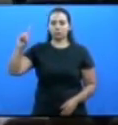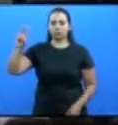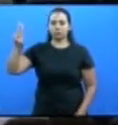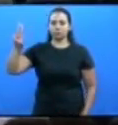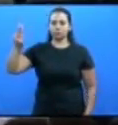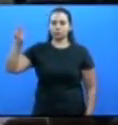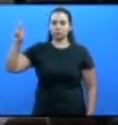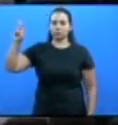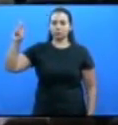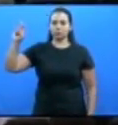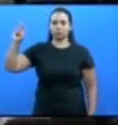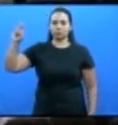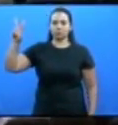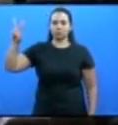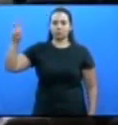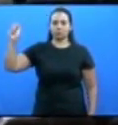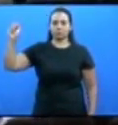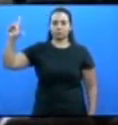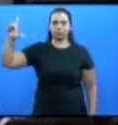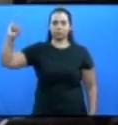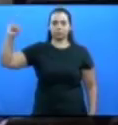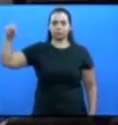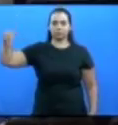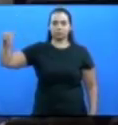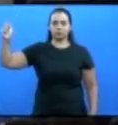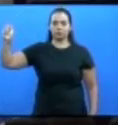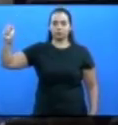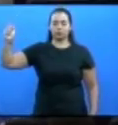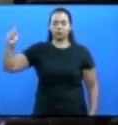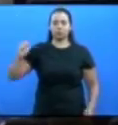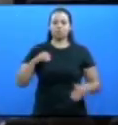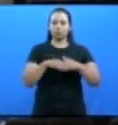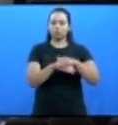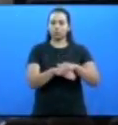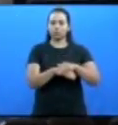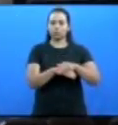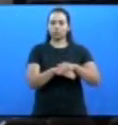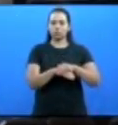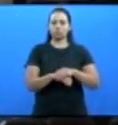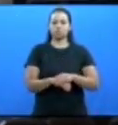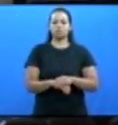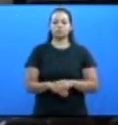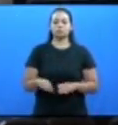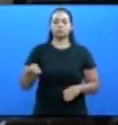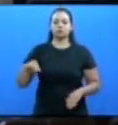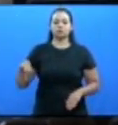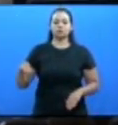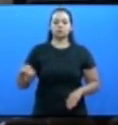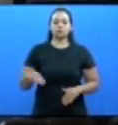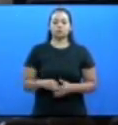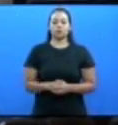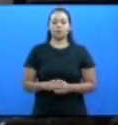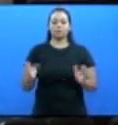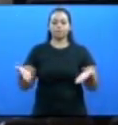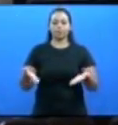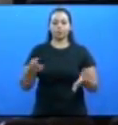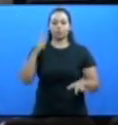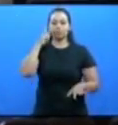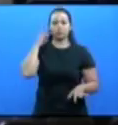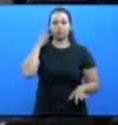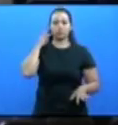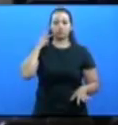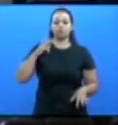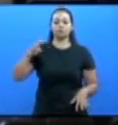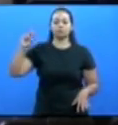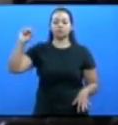reservando 9 minutos e 34 segundos. Vereador Rivael Papinha, com a palavra. Boa noite, senhora